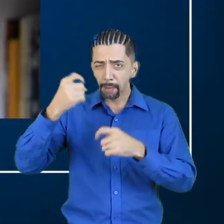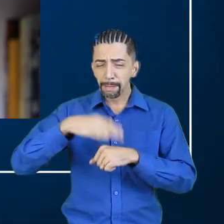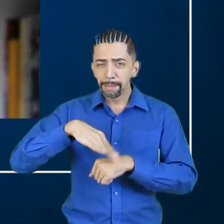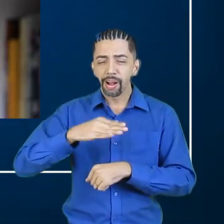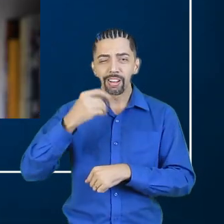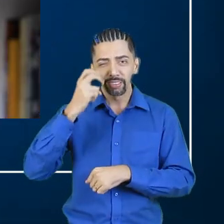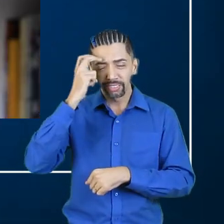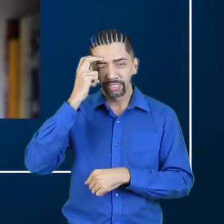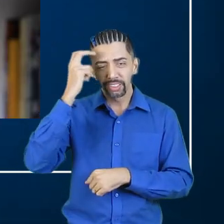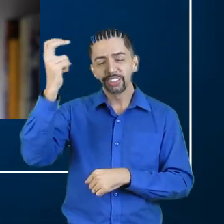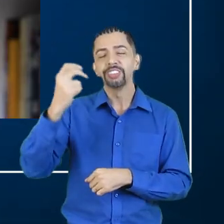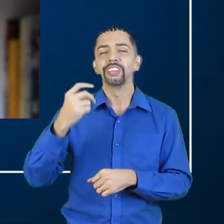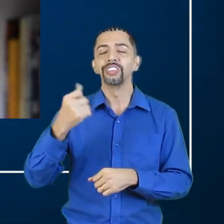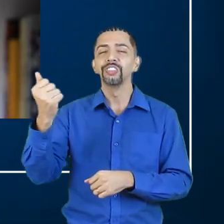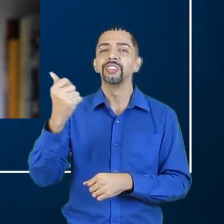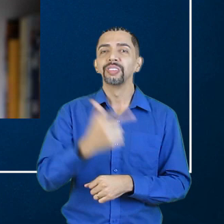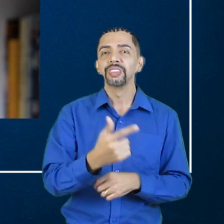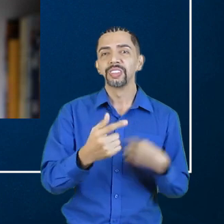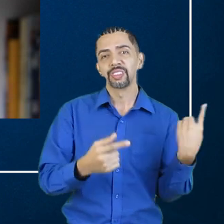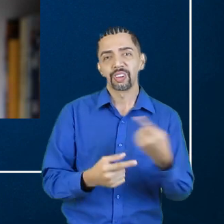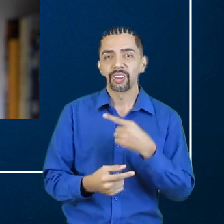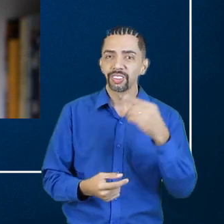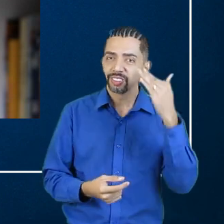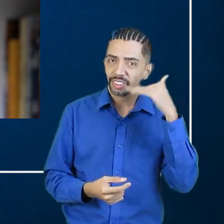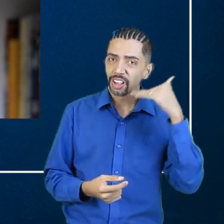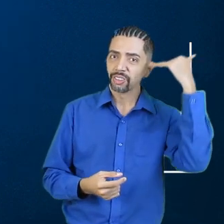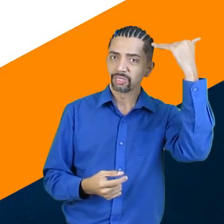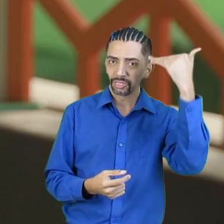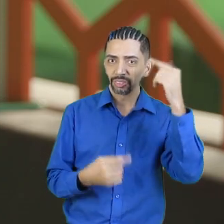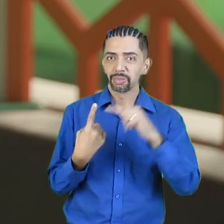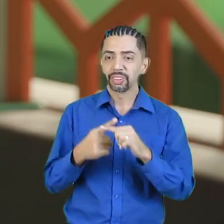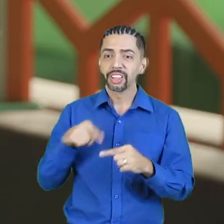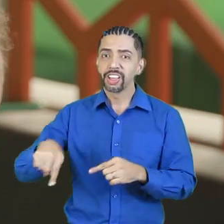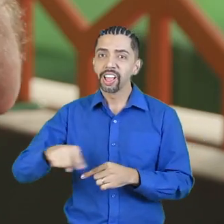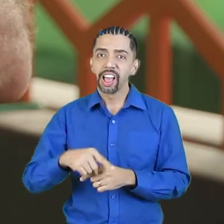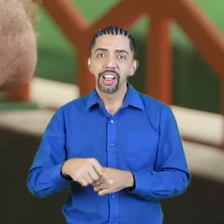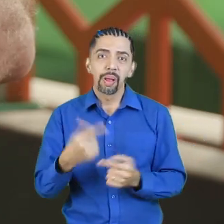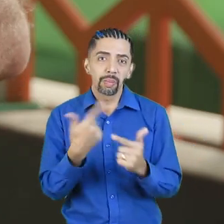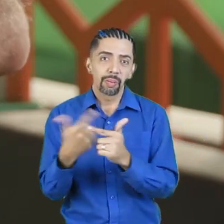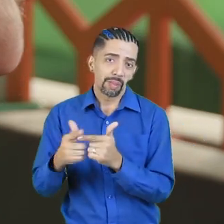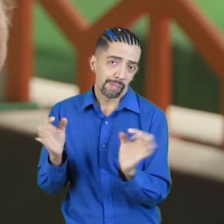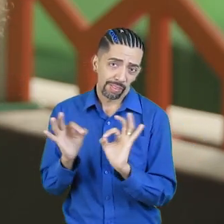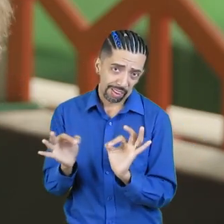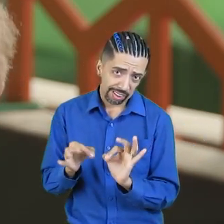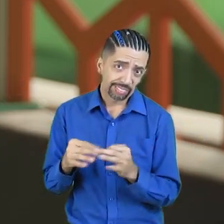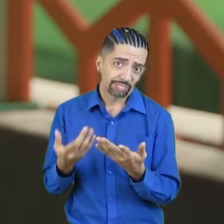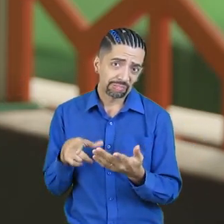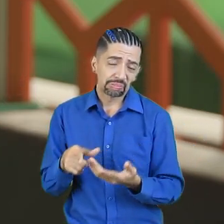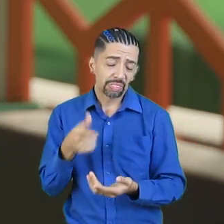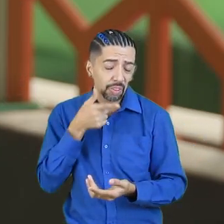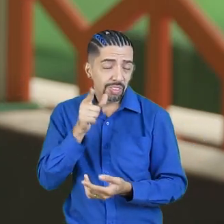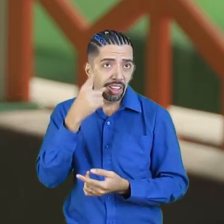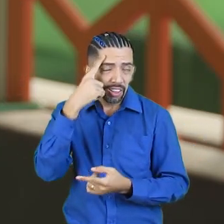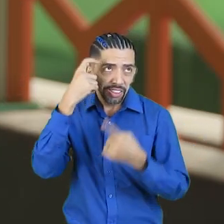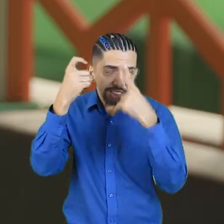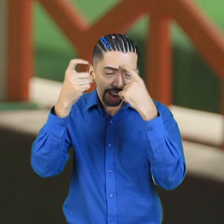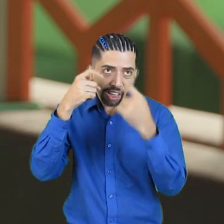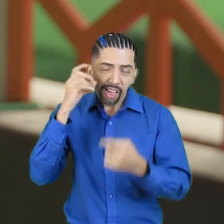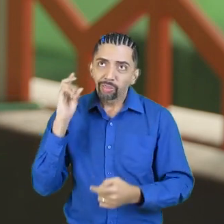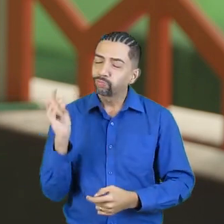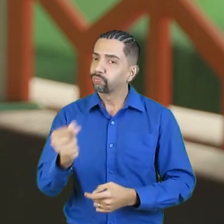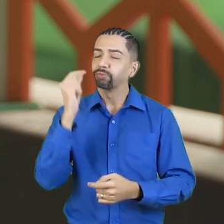nós adultos, porque ela está com o buffer dela, né? A memória dela é livre. Então ela pode inventar, ela pode inovar, ela pode